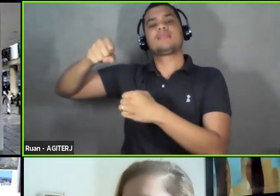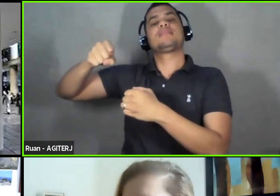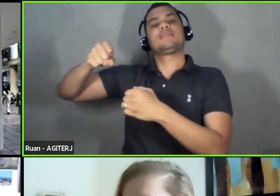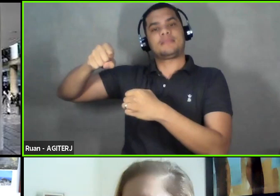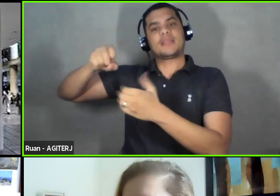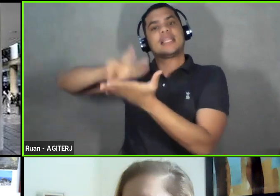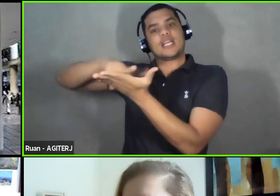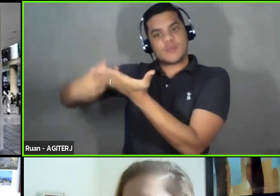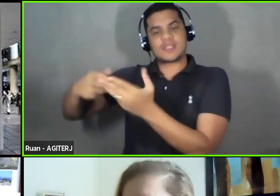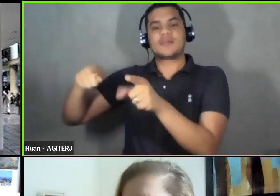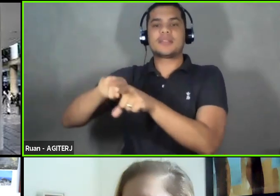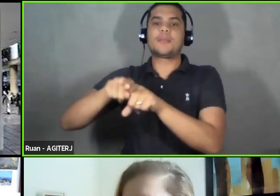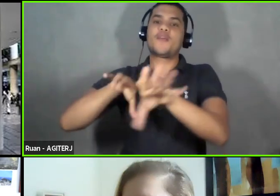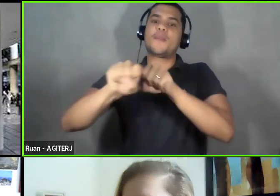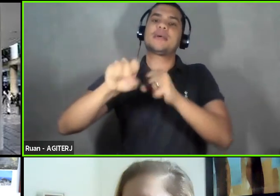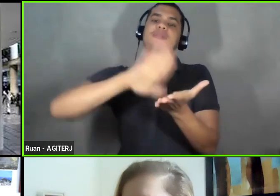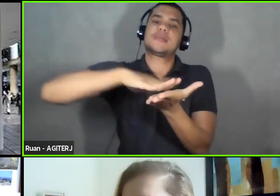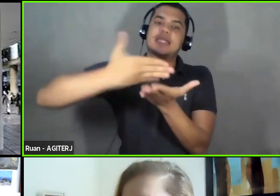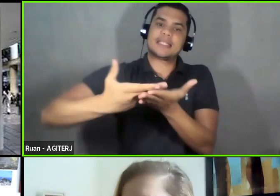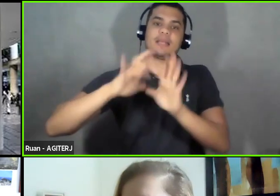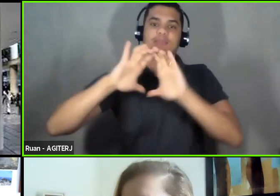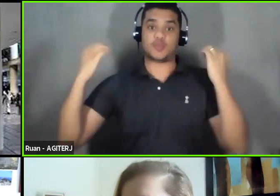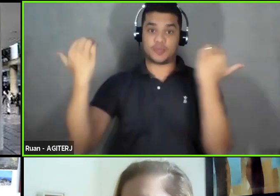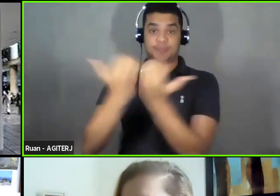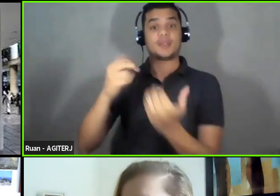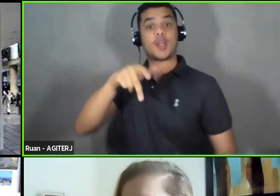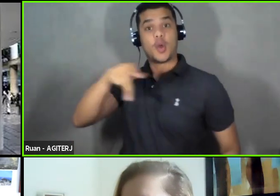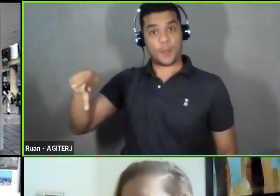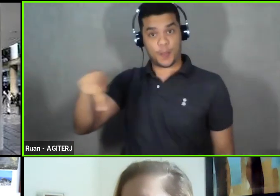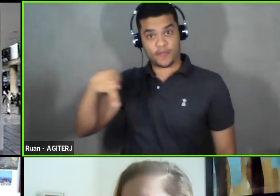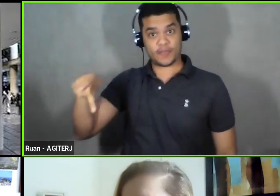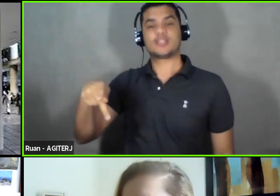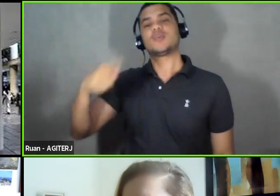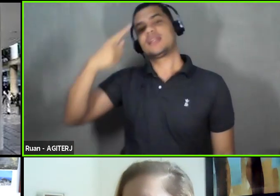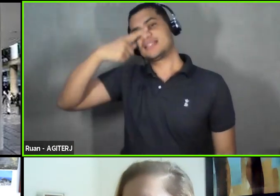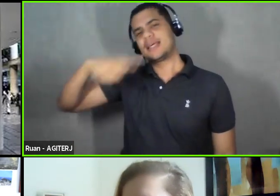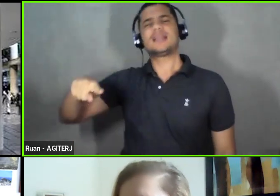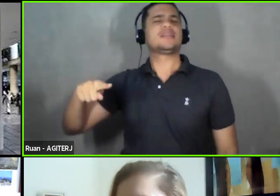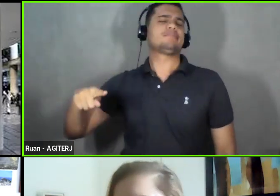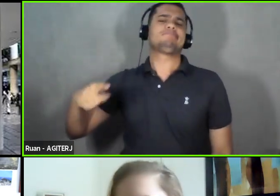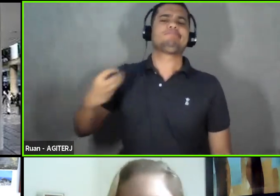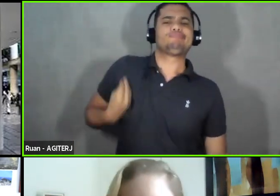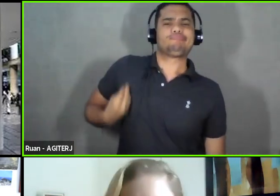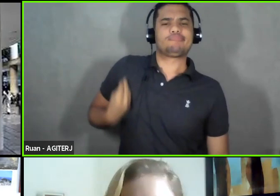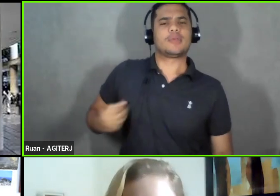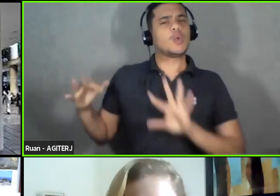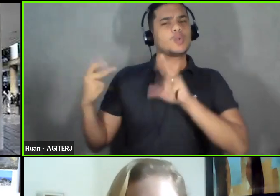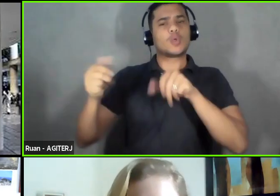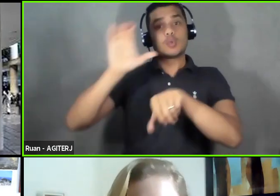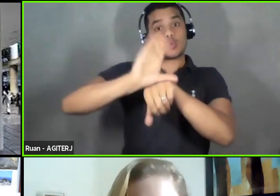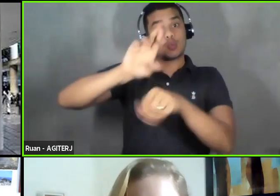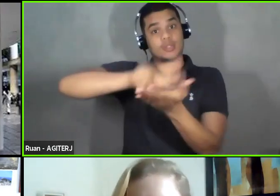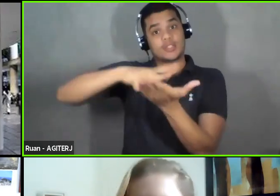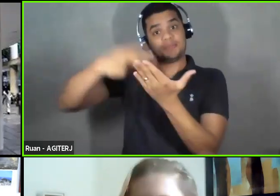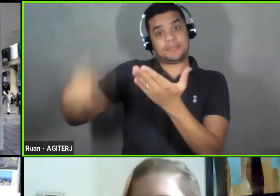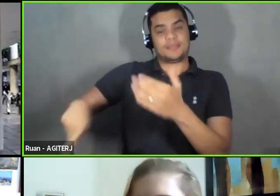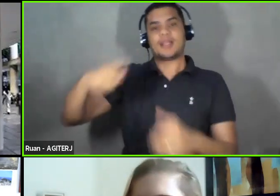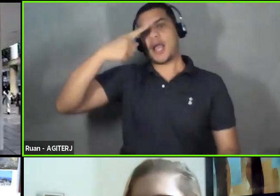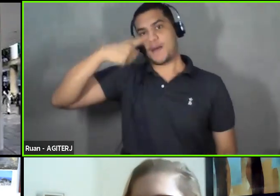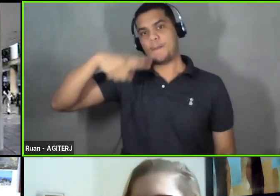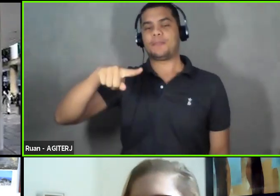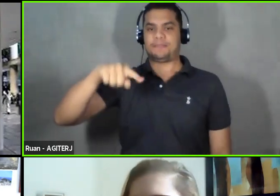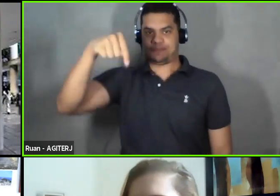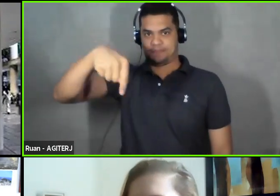intérpretes de conferência, além da professora Tereza, que atua em todos os cursos de tradução oferecidos pela PUC-Rio, nos níveis